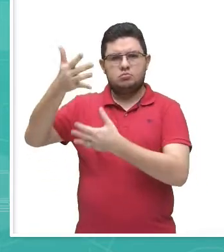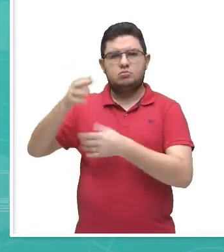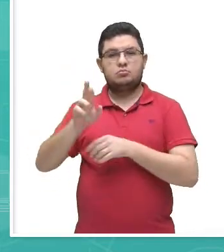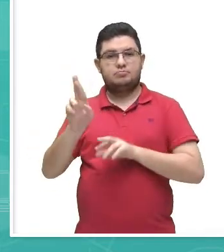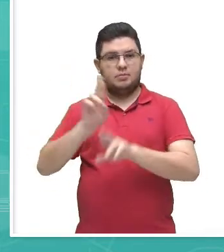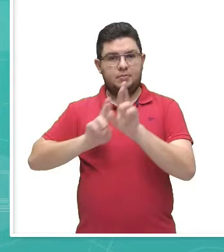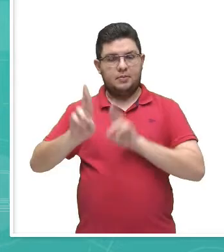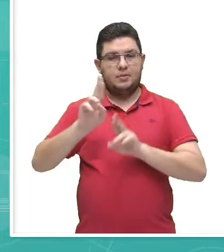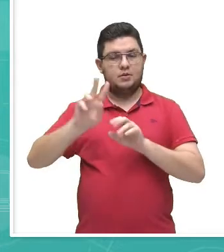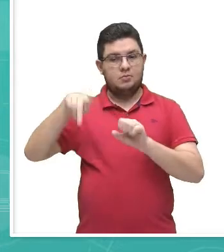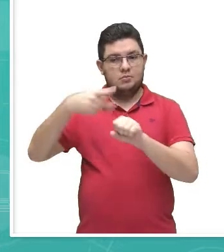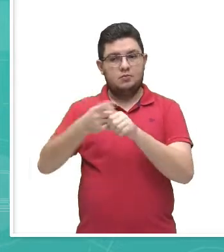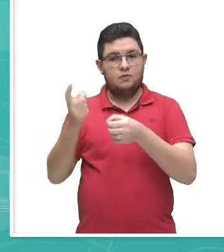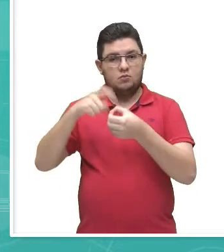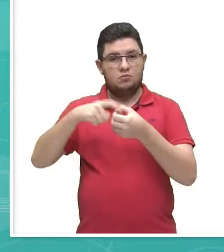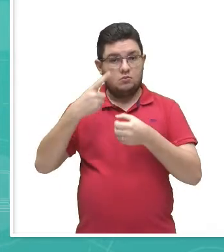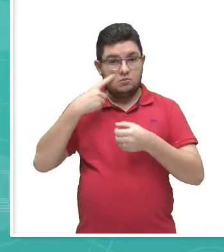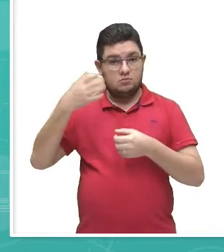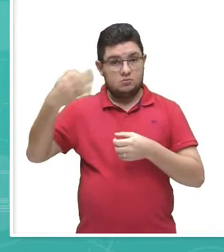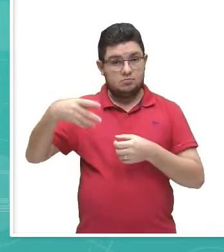vocês acertaram. Vamos lá.